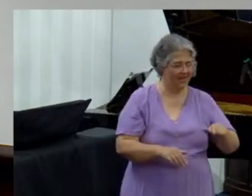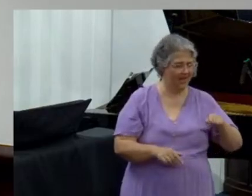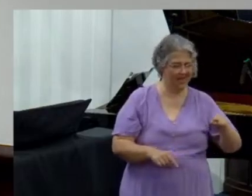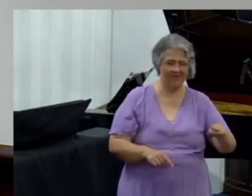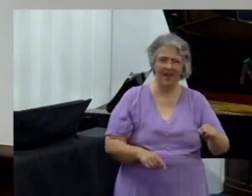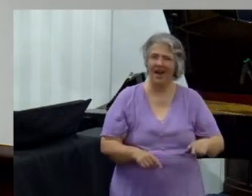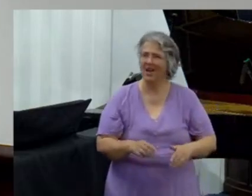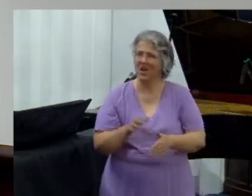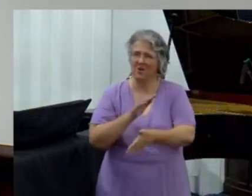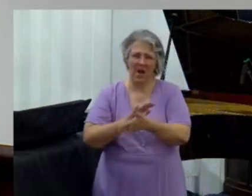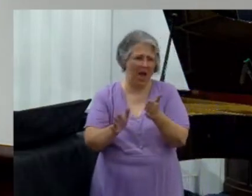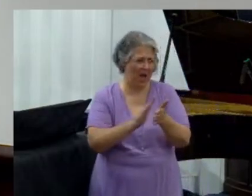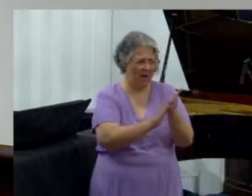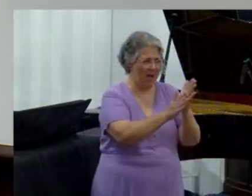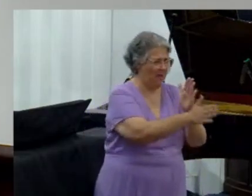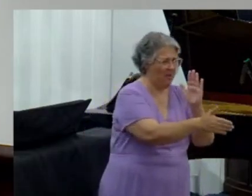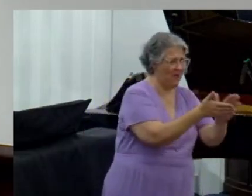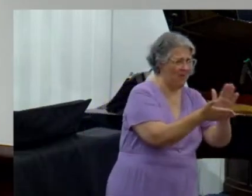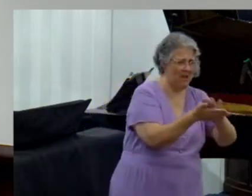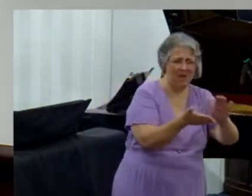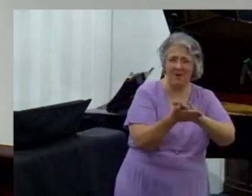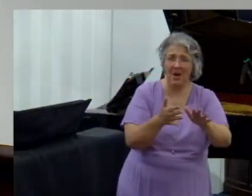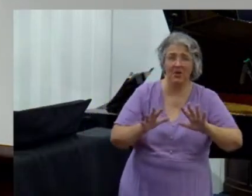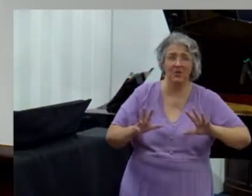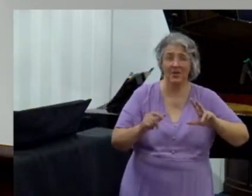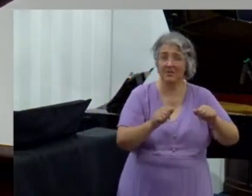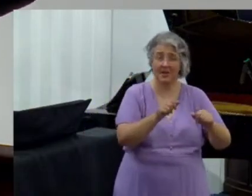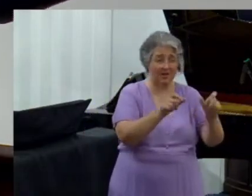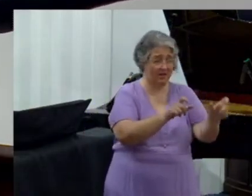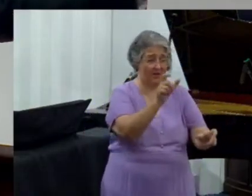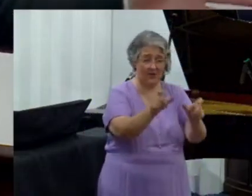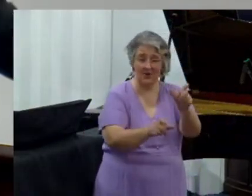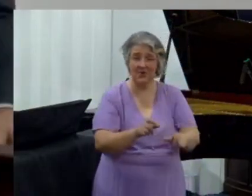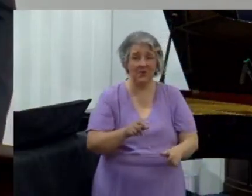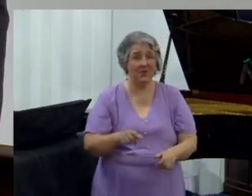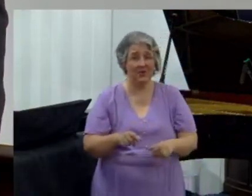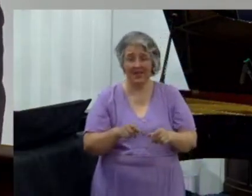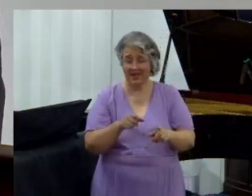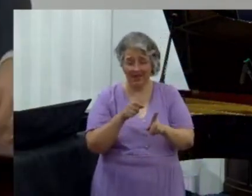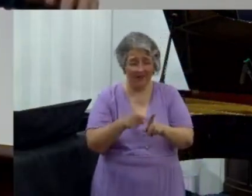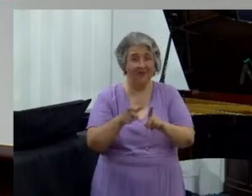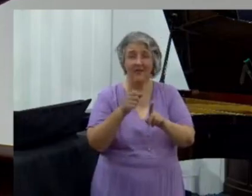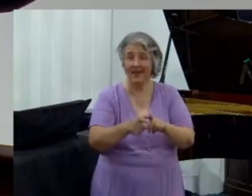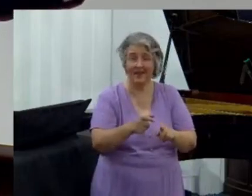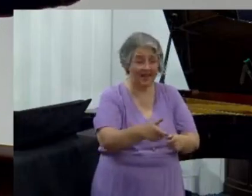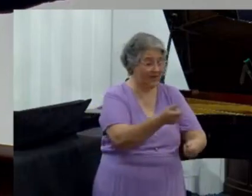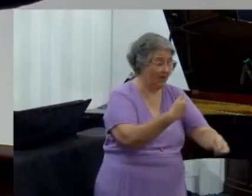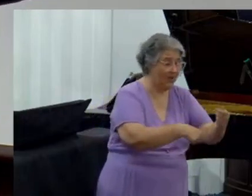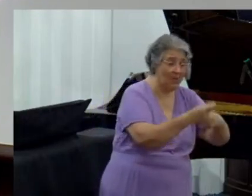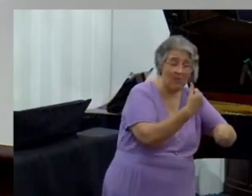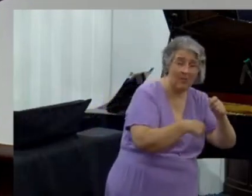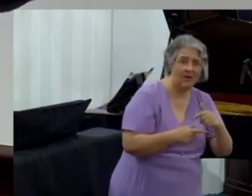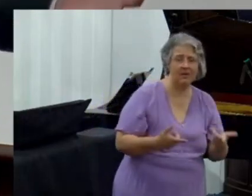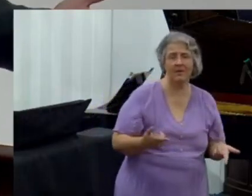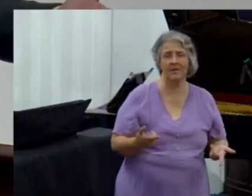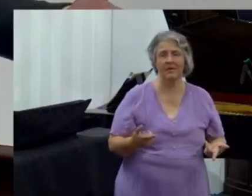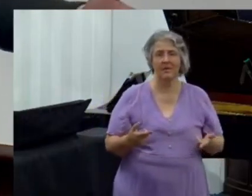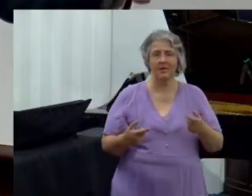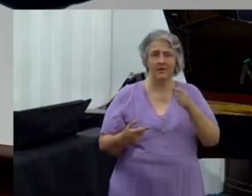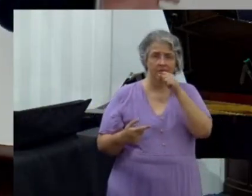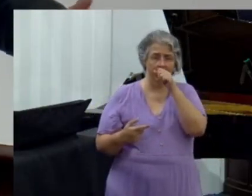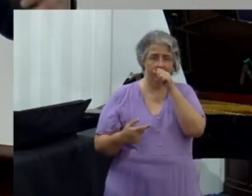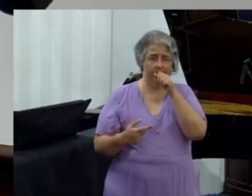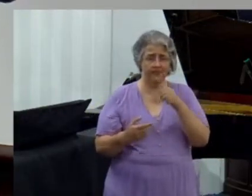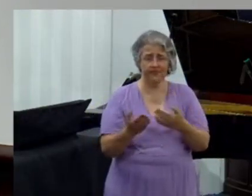que era rotineiro dentro do templo. Não deveria ser assim, mas era a prática daqueles dias. Os sacerdotes, que eram os